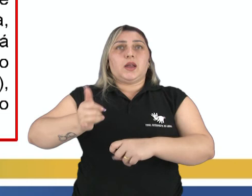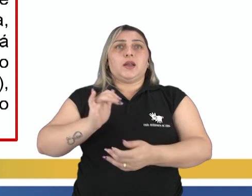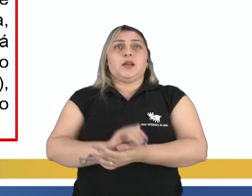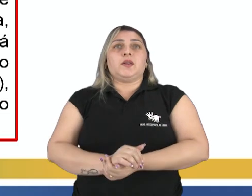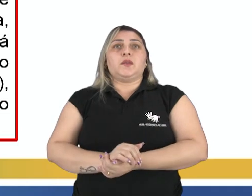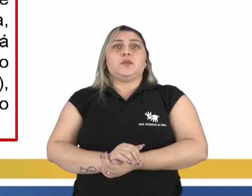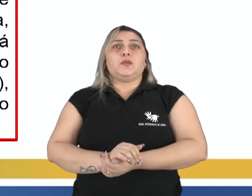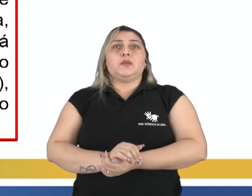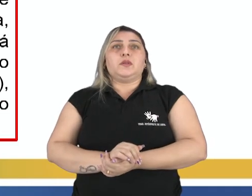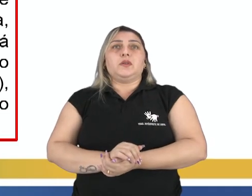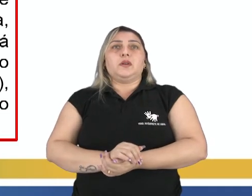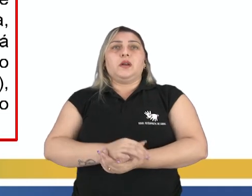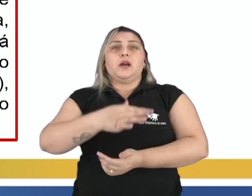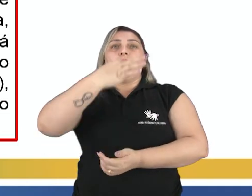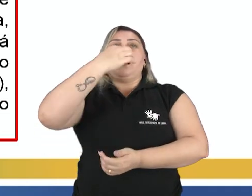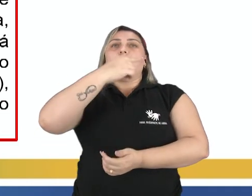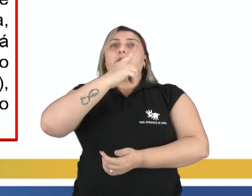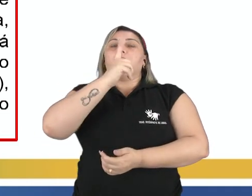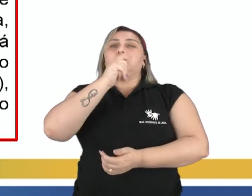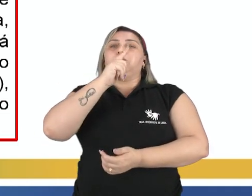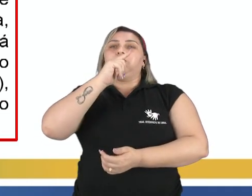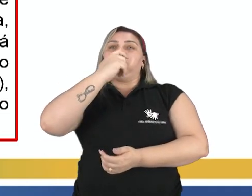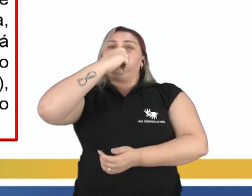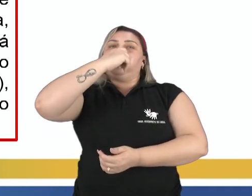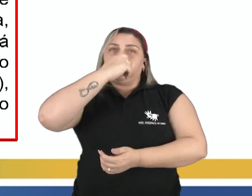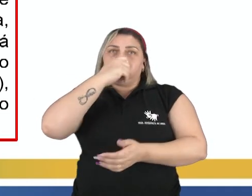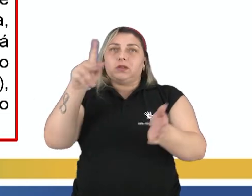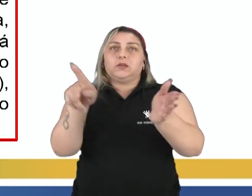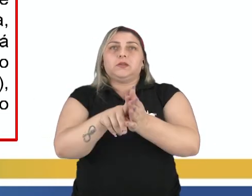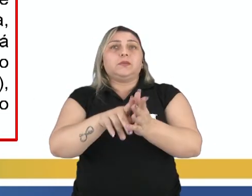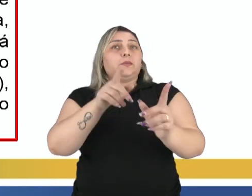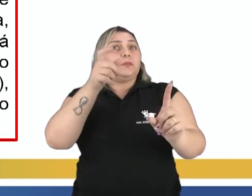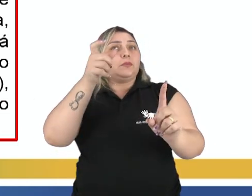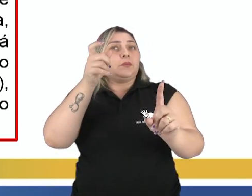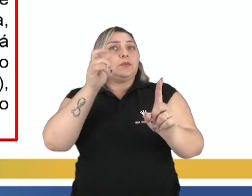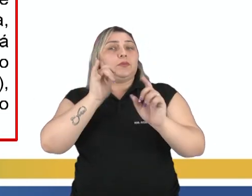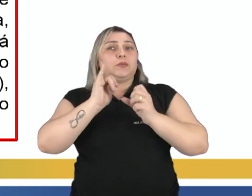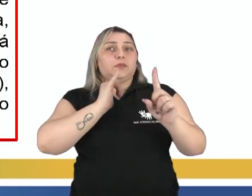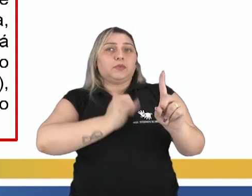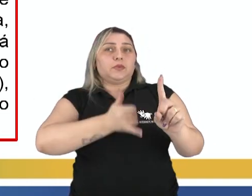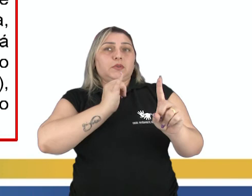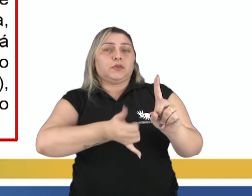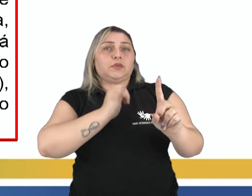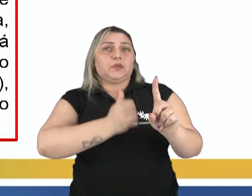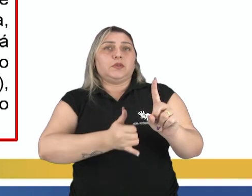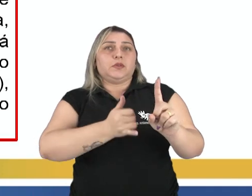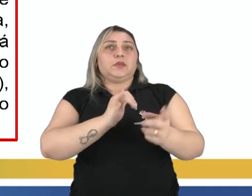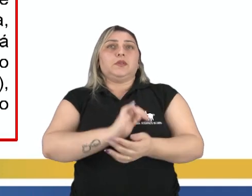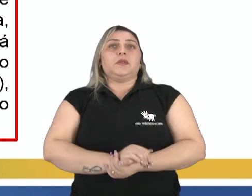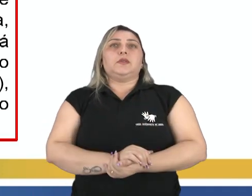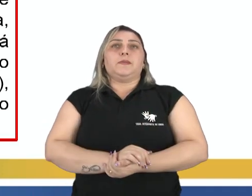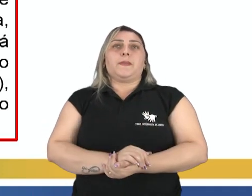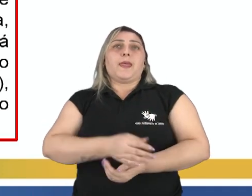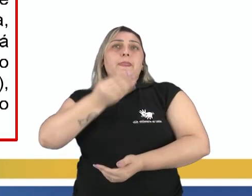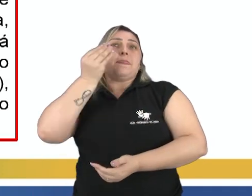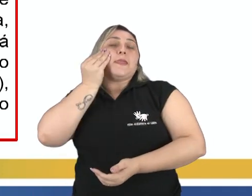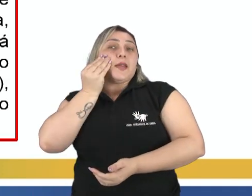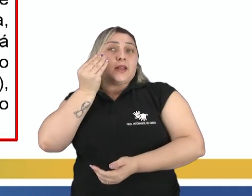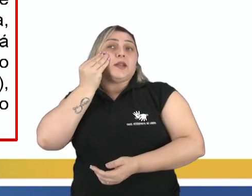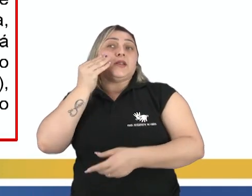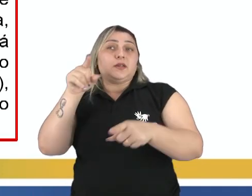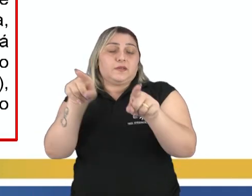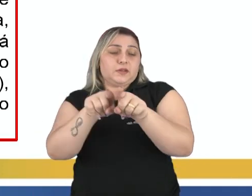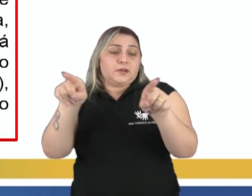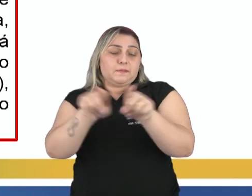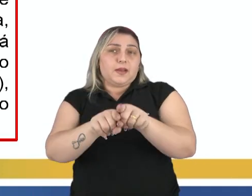menino tomou um médico e o próprio narrador nós temos o enredo também que ela folgamento e o